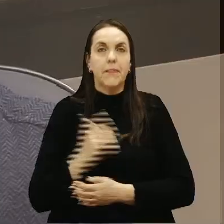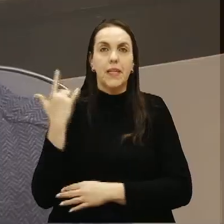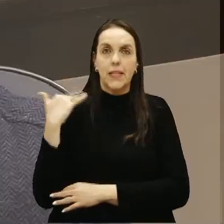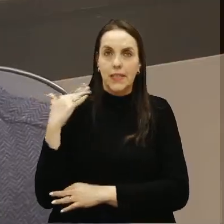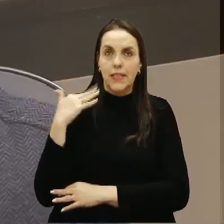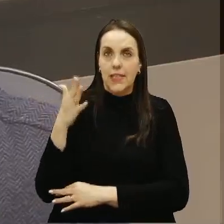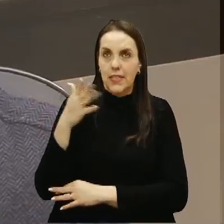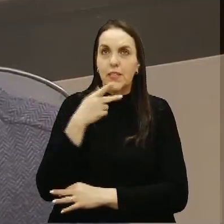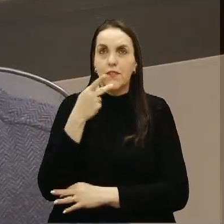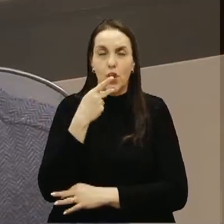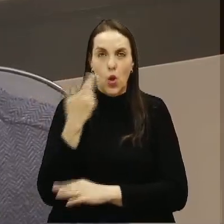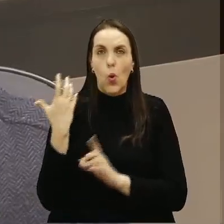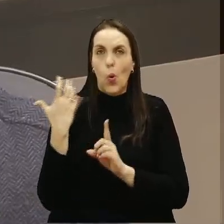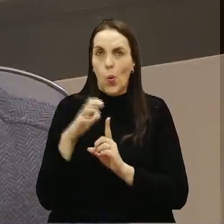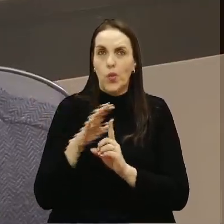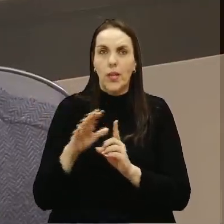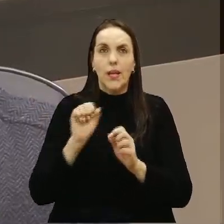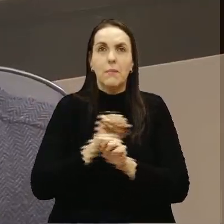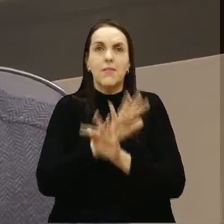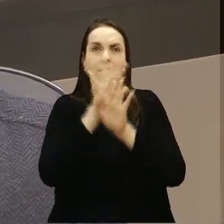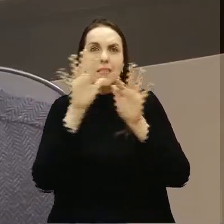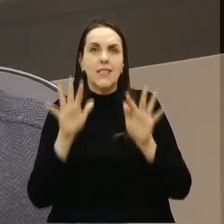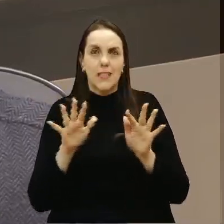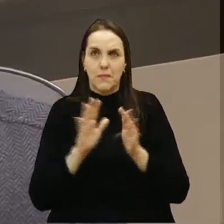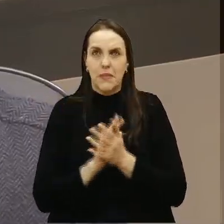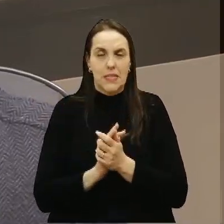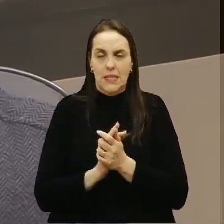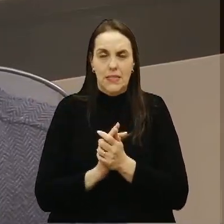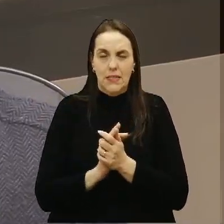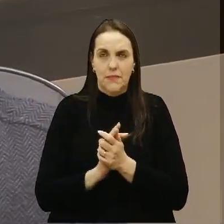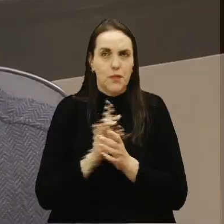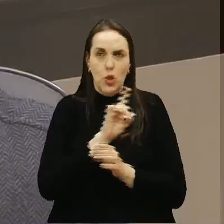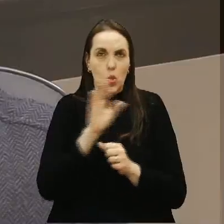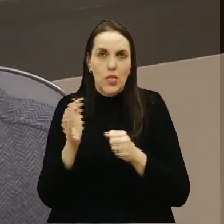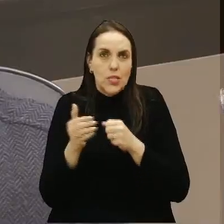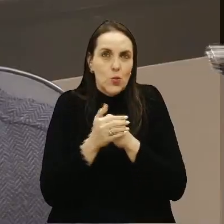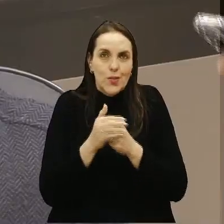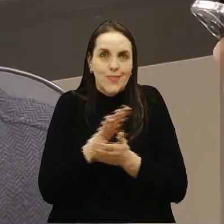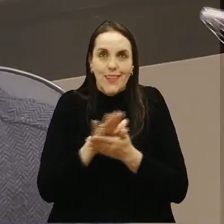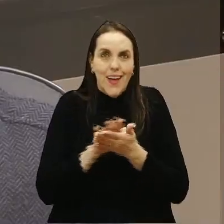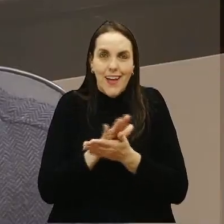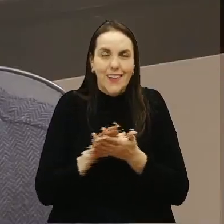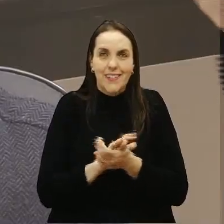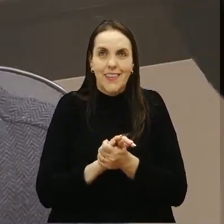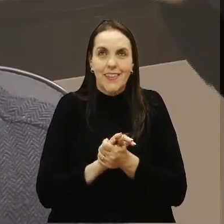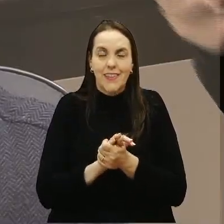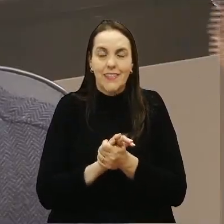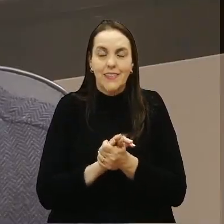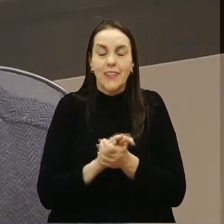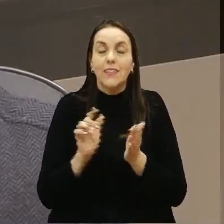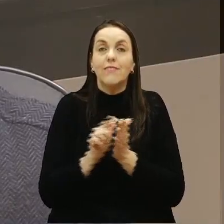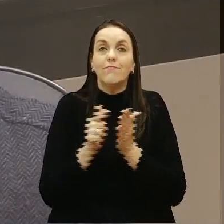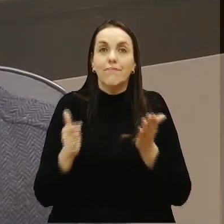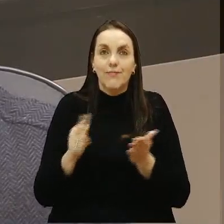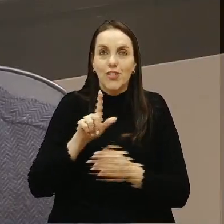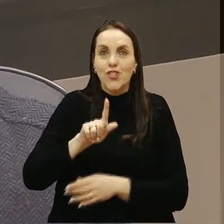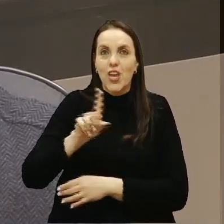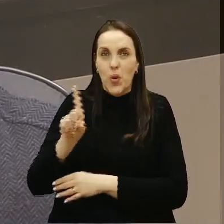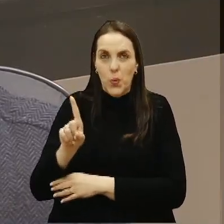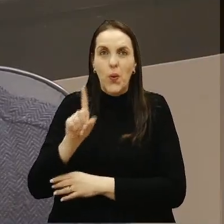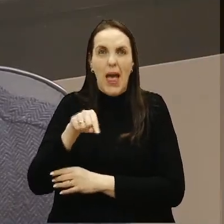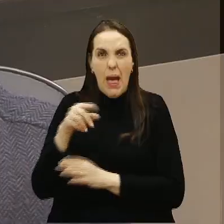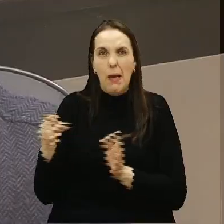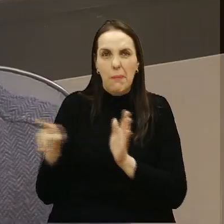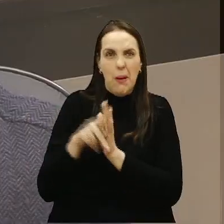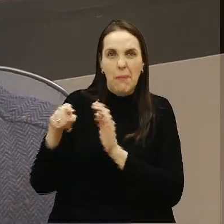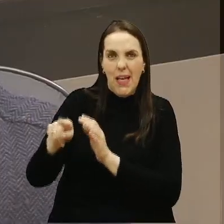que é contra, né? Ela quer mais transparência, que nada fique escondido. Matéria do G1, que é o puxadinho do PT.